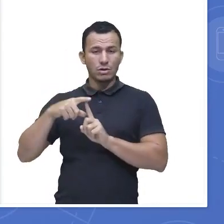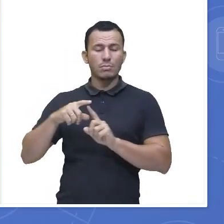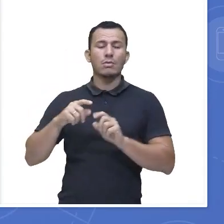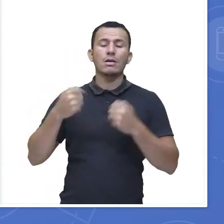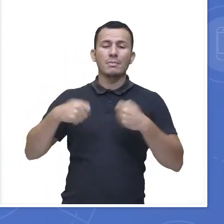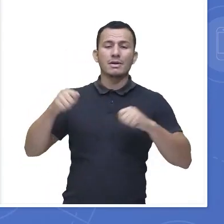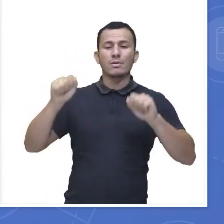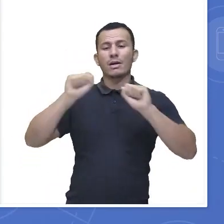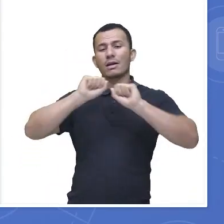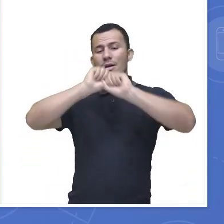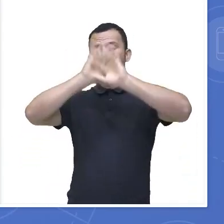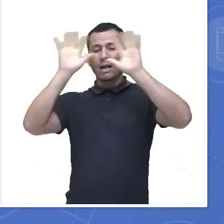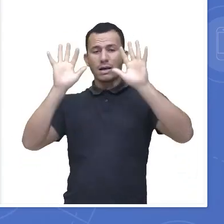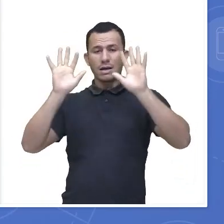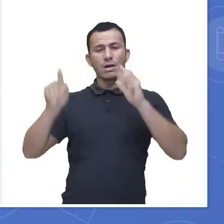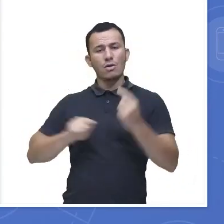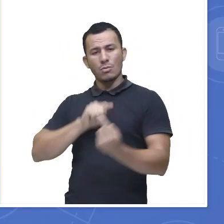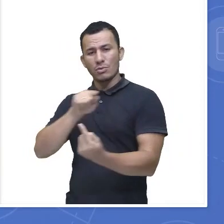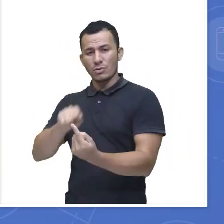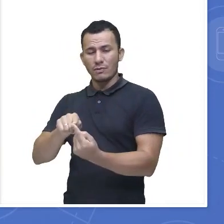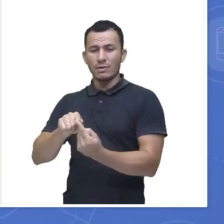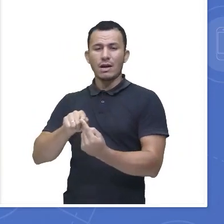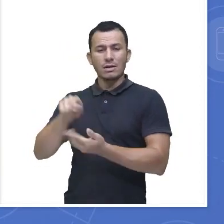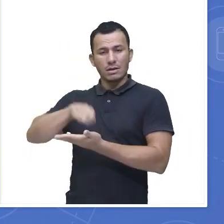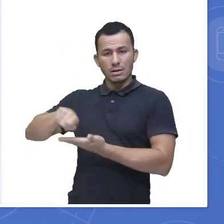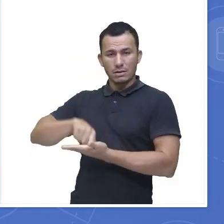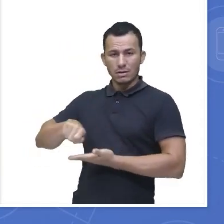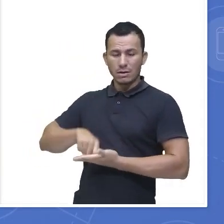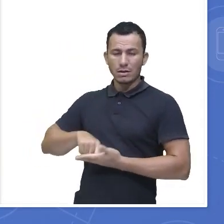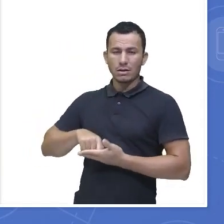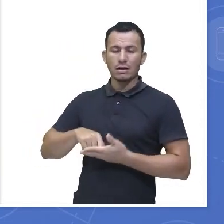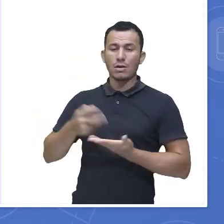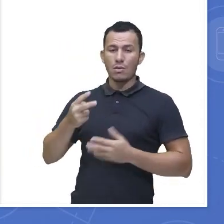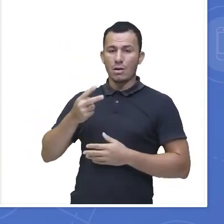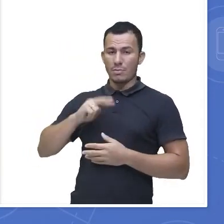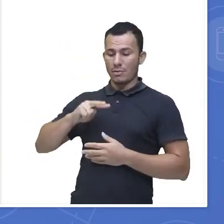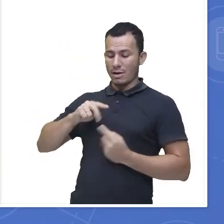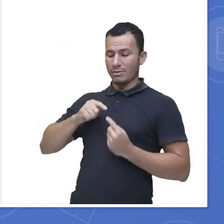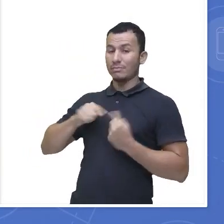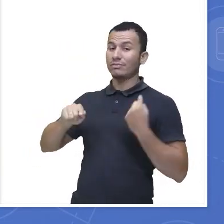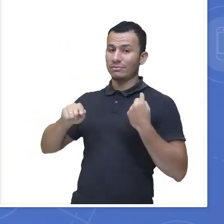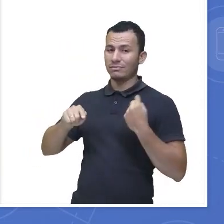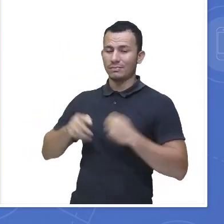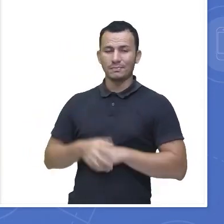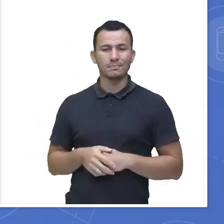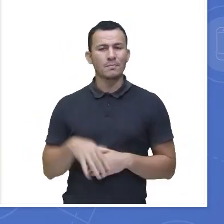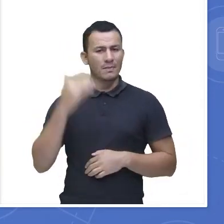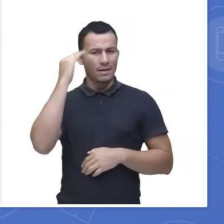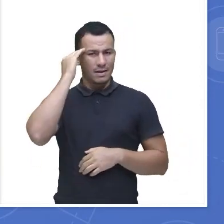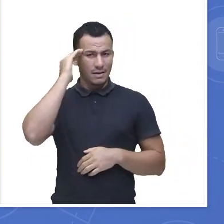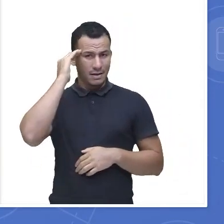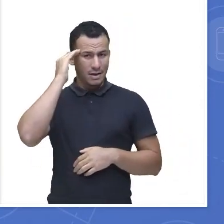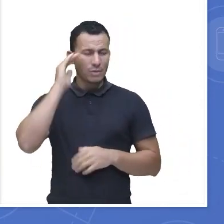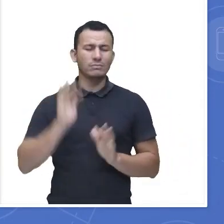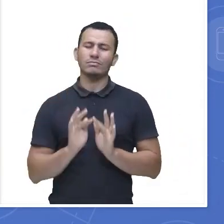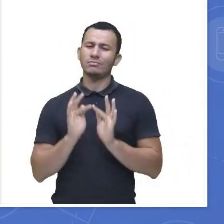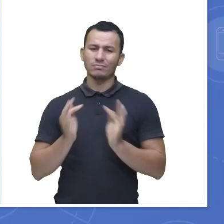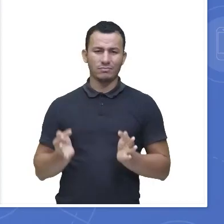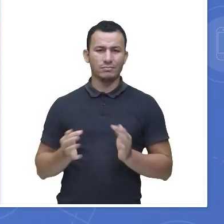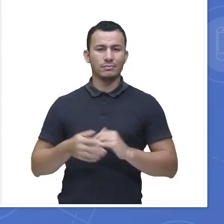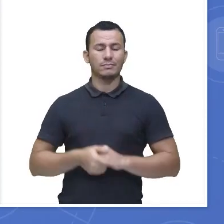imprimir clareza, objetividade no seu texto. Então, a ambiguidade está fora de questão. Entendeu a ambiguidade? Muito